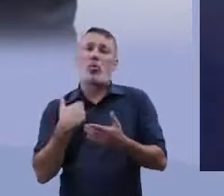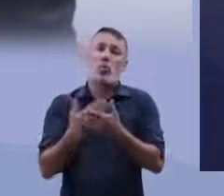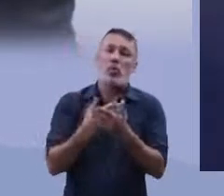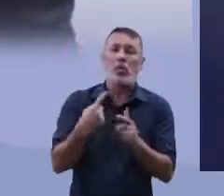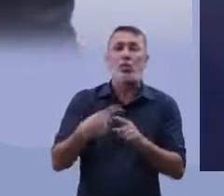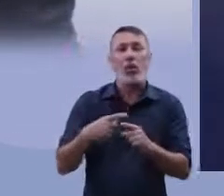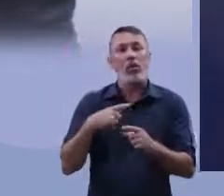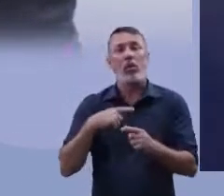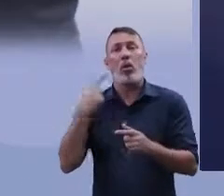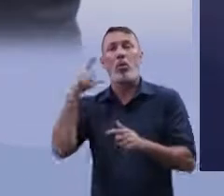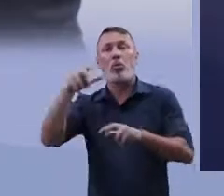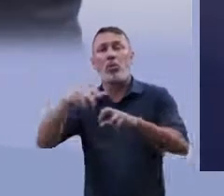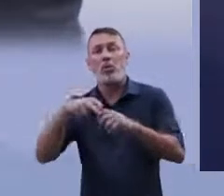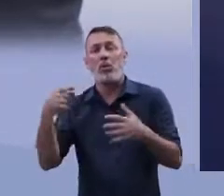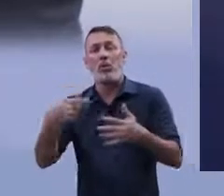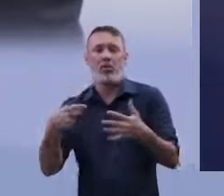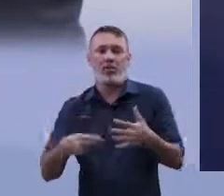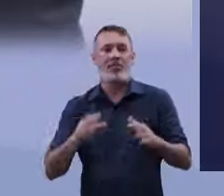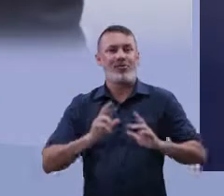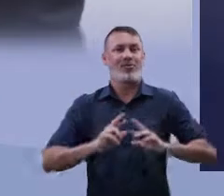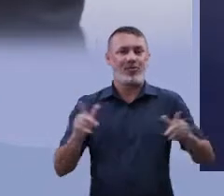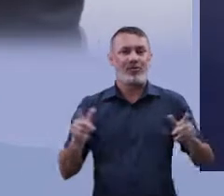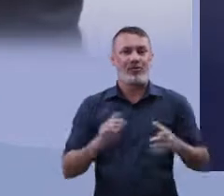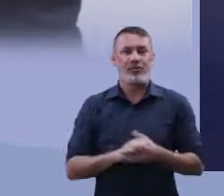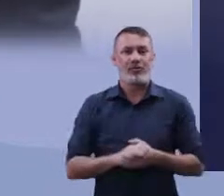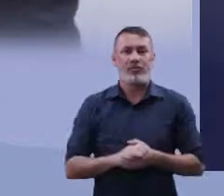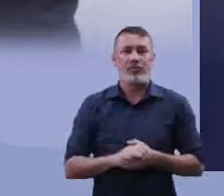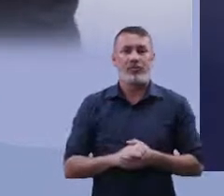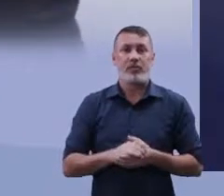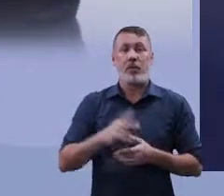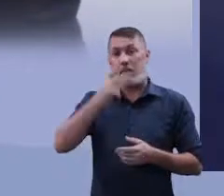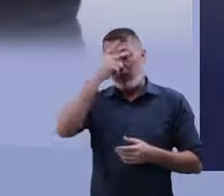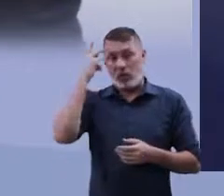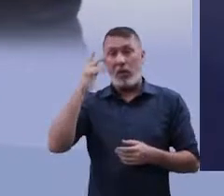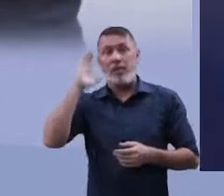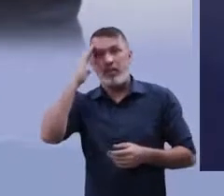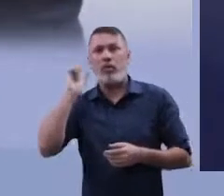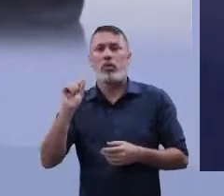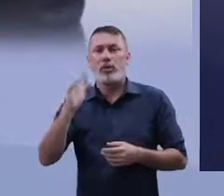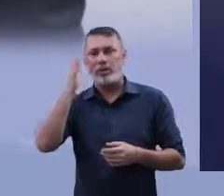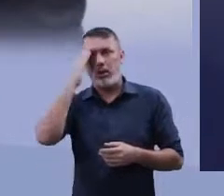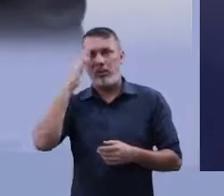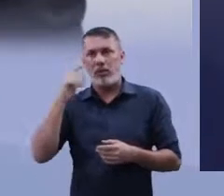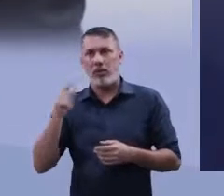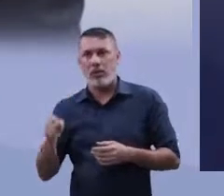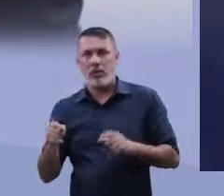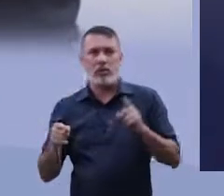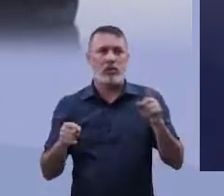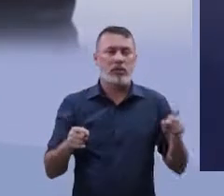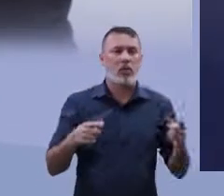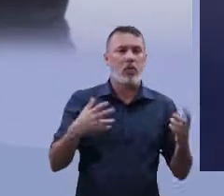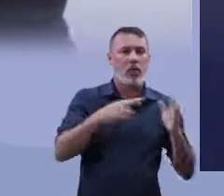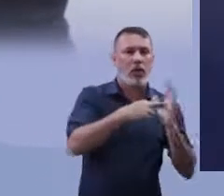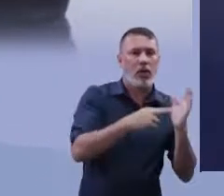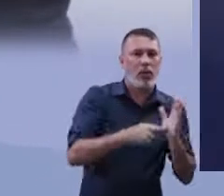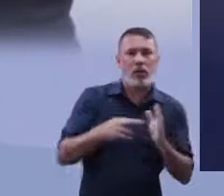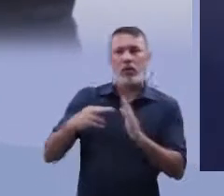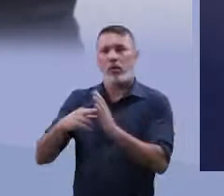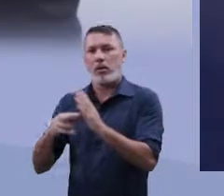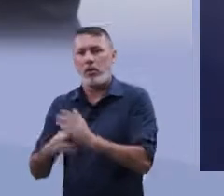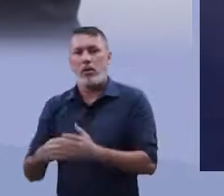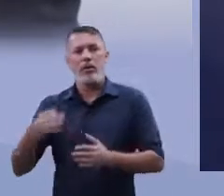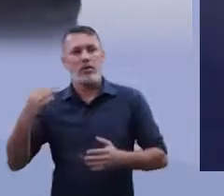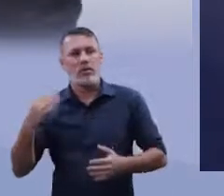outro objetivo, correto? O sujeito compreende que aquela norma é o adequado, que aquele comportamento é o adequado